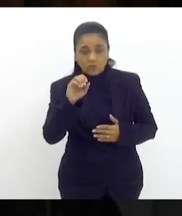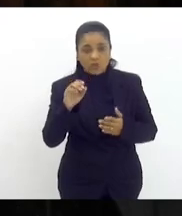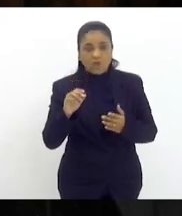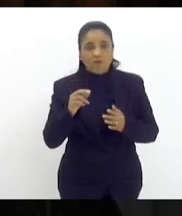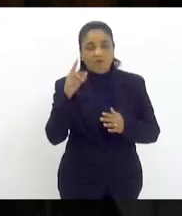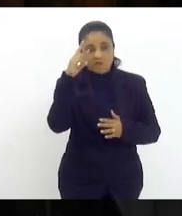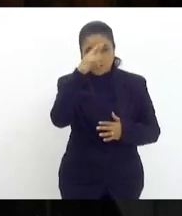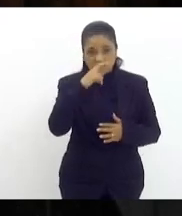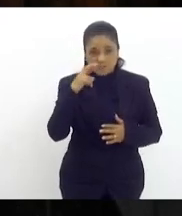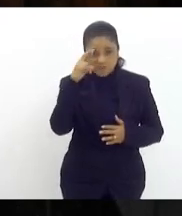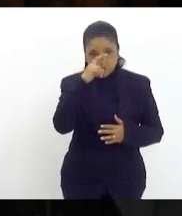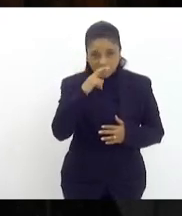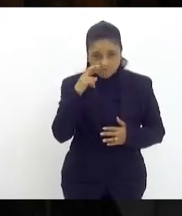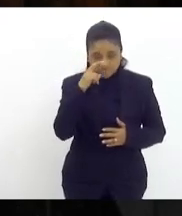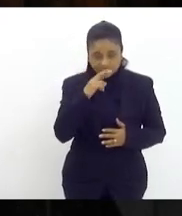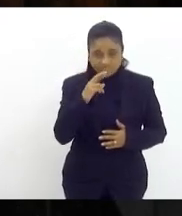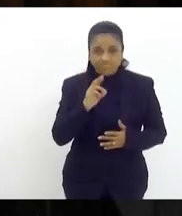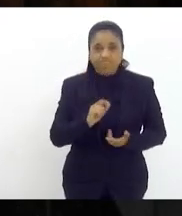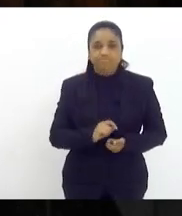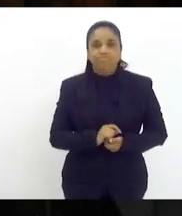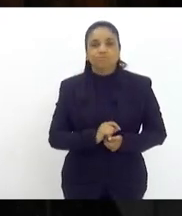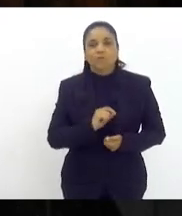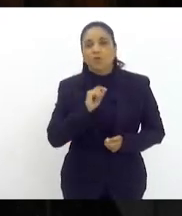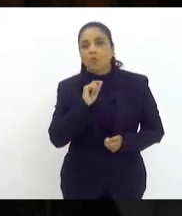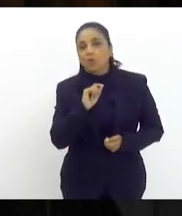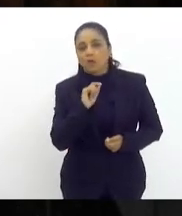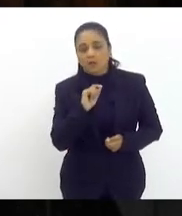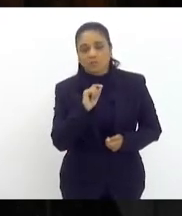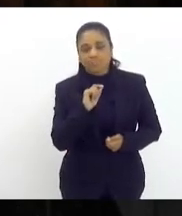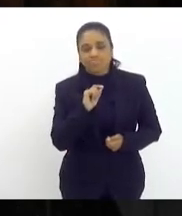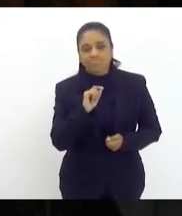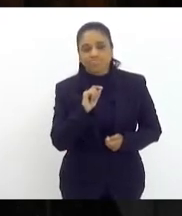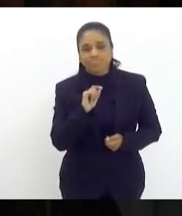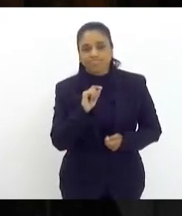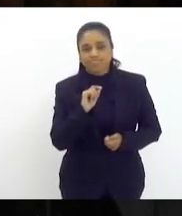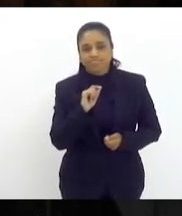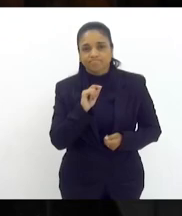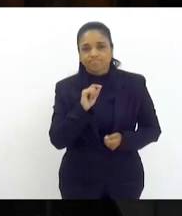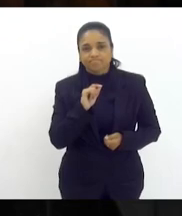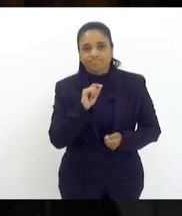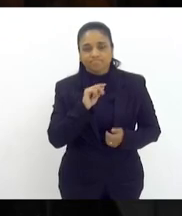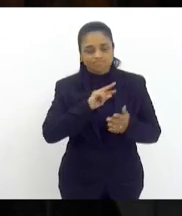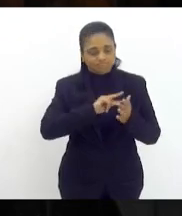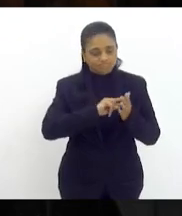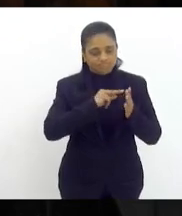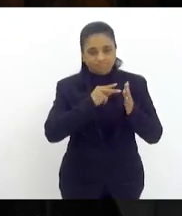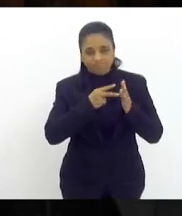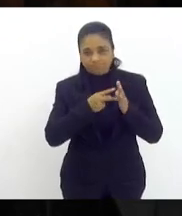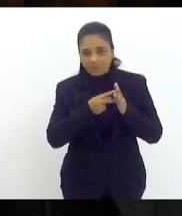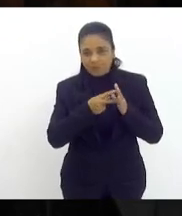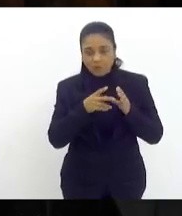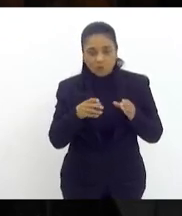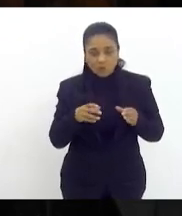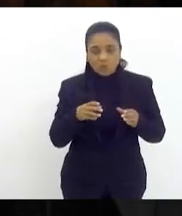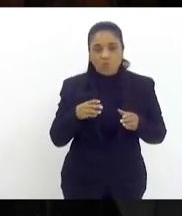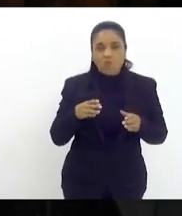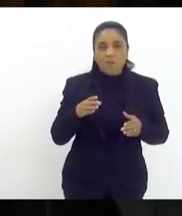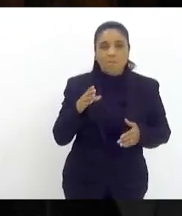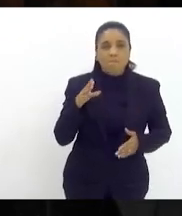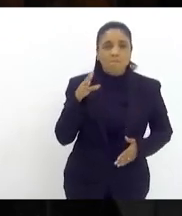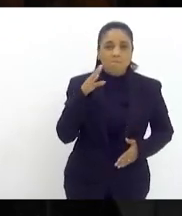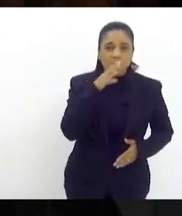presidente é mais um pacote das maldades mais um pacote das